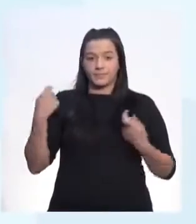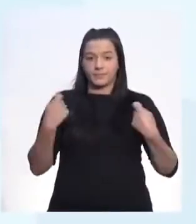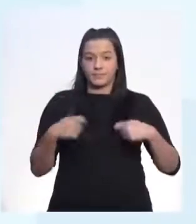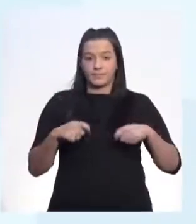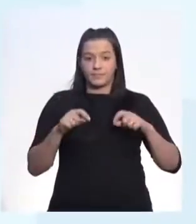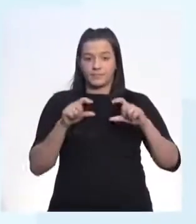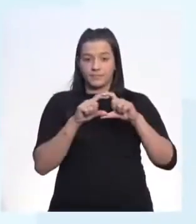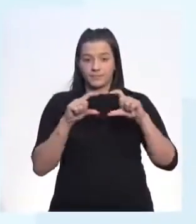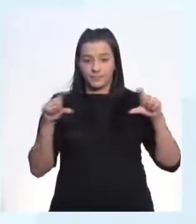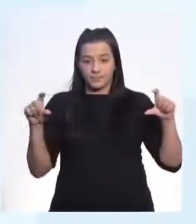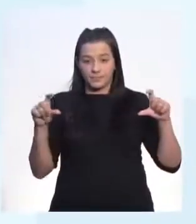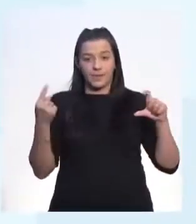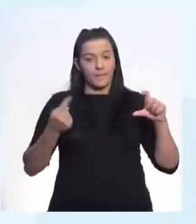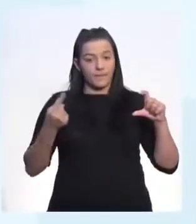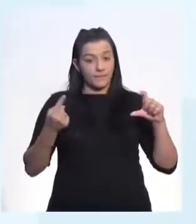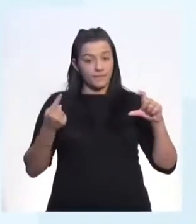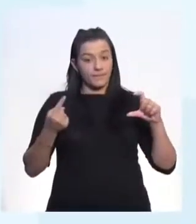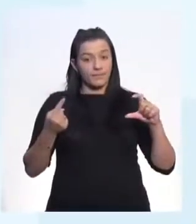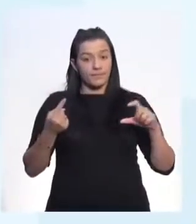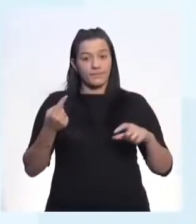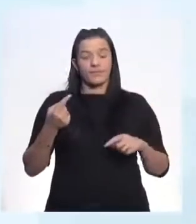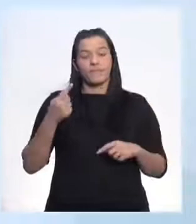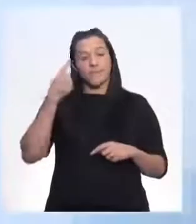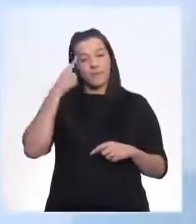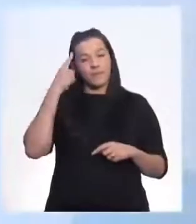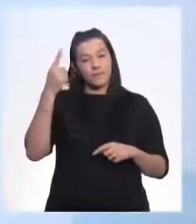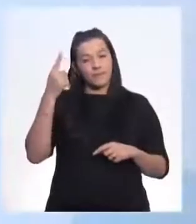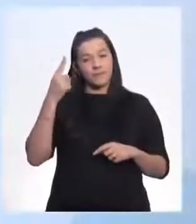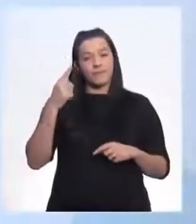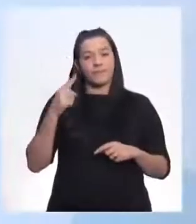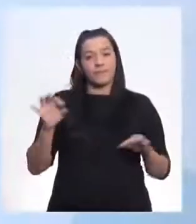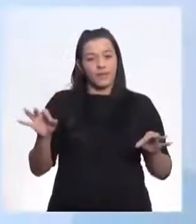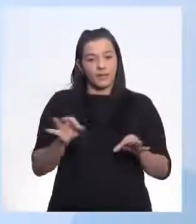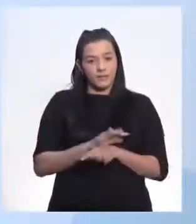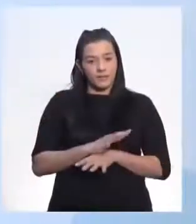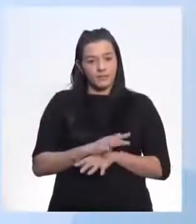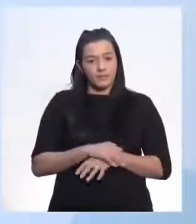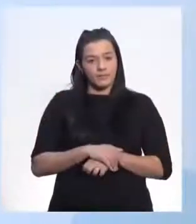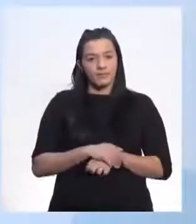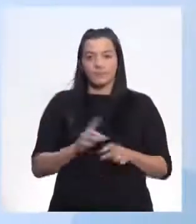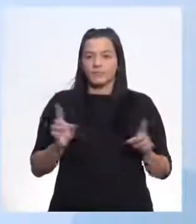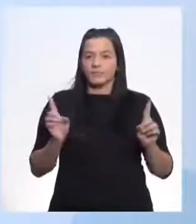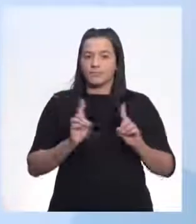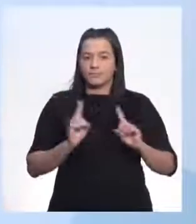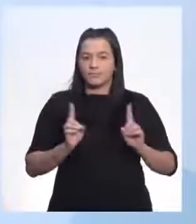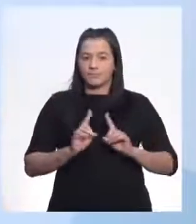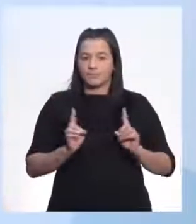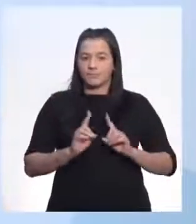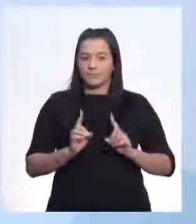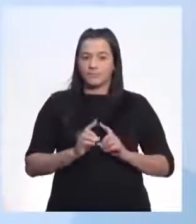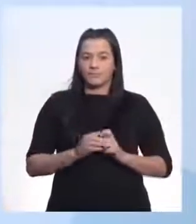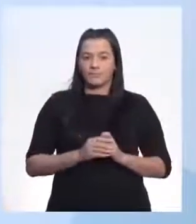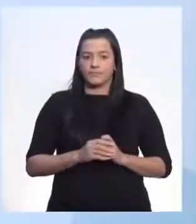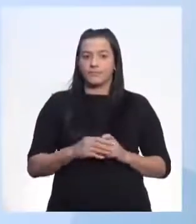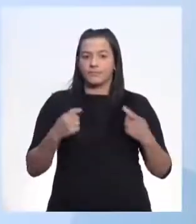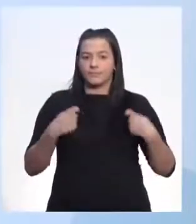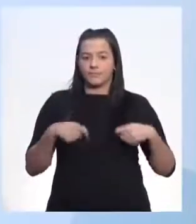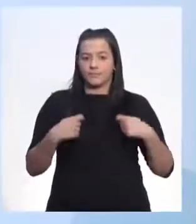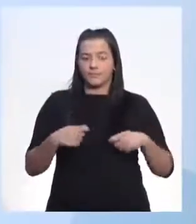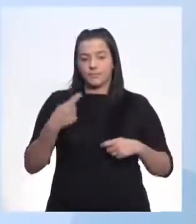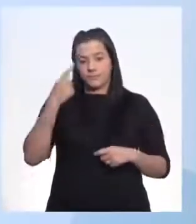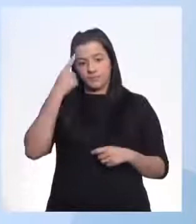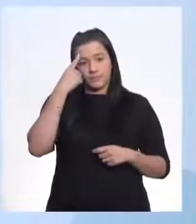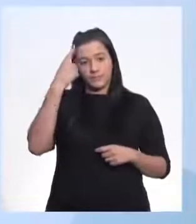resolução dessa atividade. Mas aí vem a pergunta, acabou, pessoal? Não, não acabou.